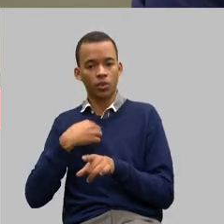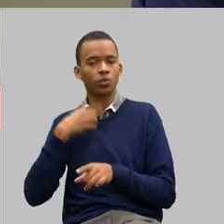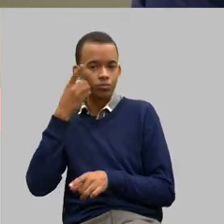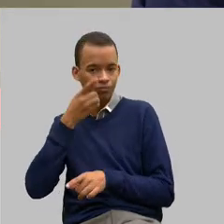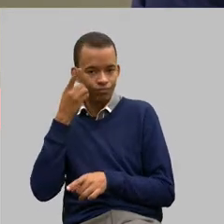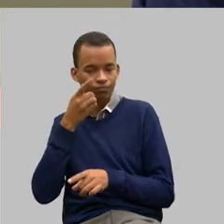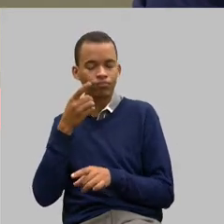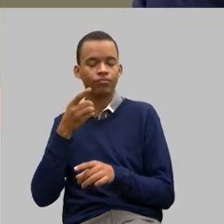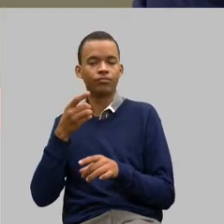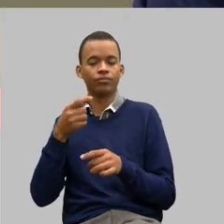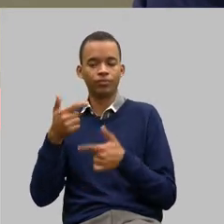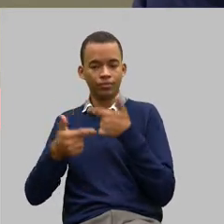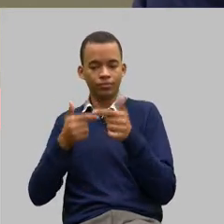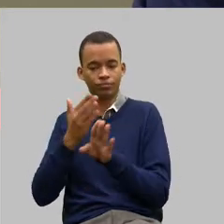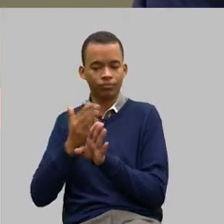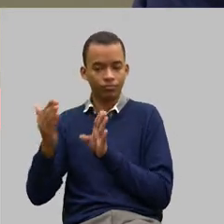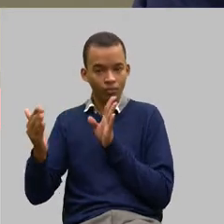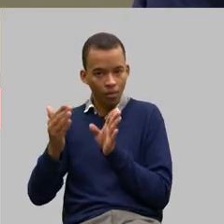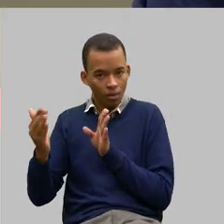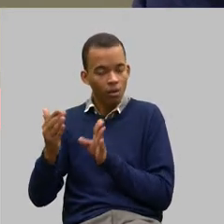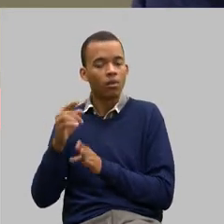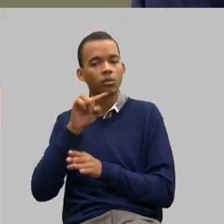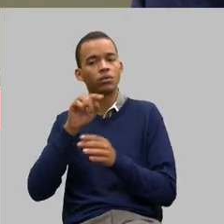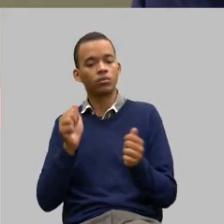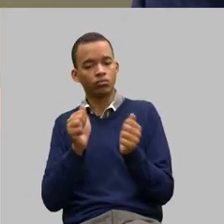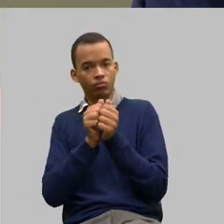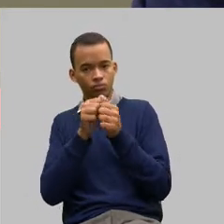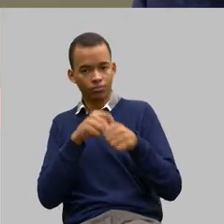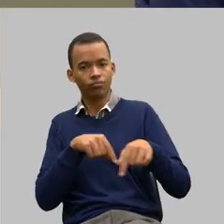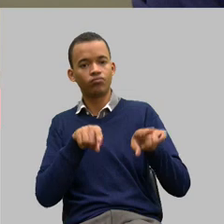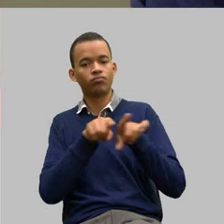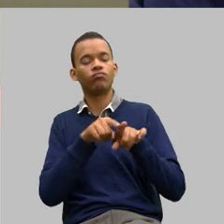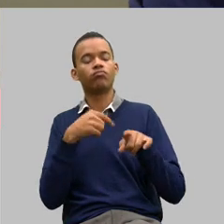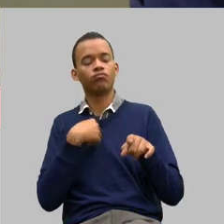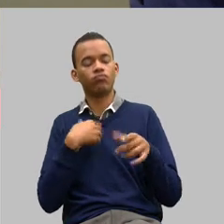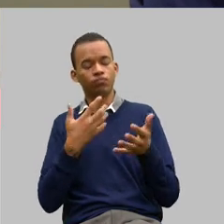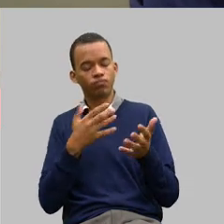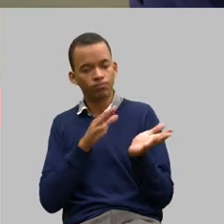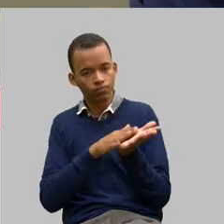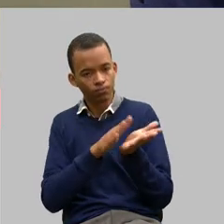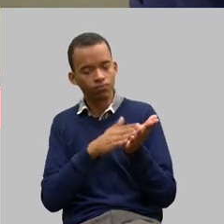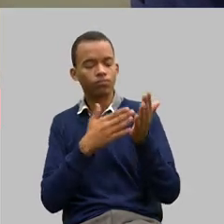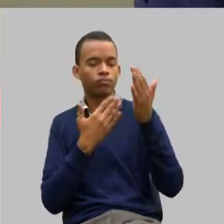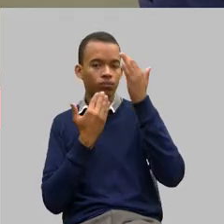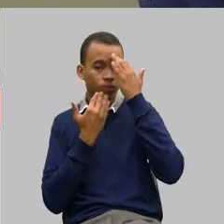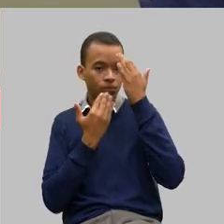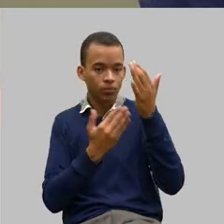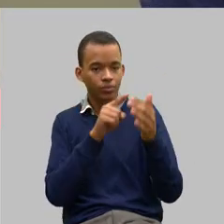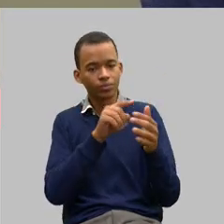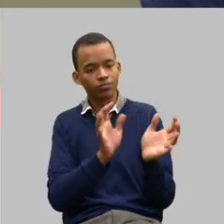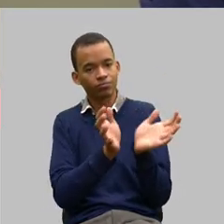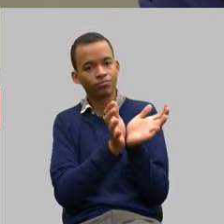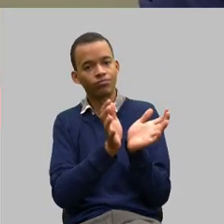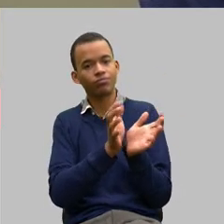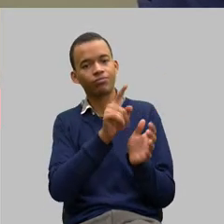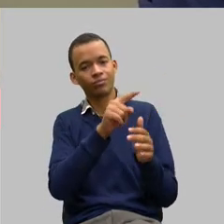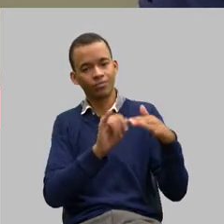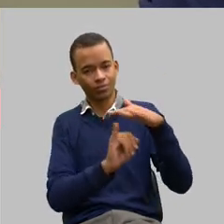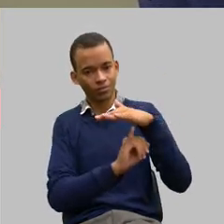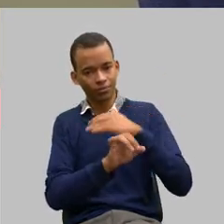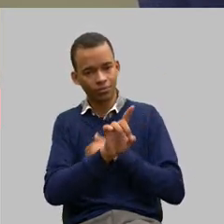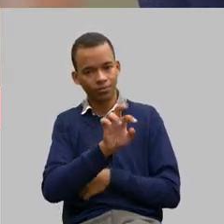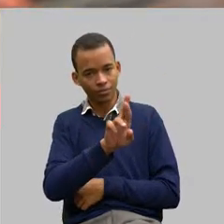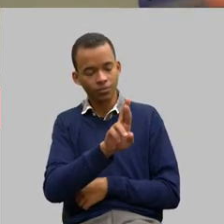aproveitar esse momento Rodrigo para parabenizar o seu trabalho parabenizar o trabalho da sua equipe no Dr e eu tenho certeza que essa